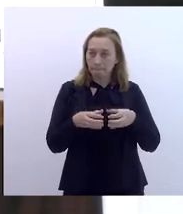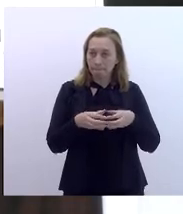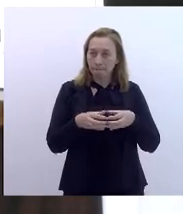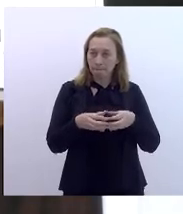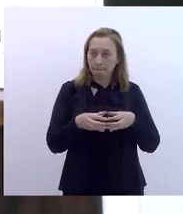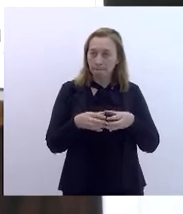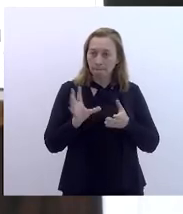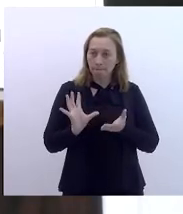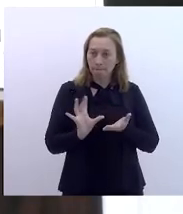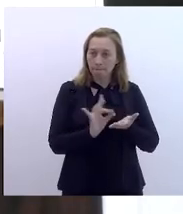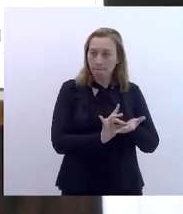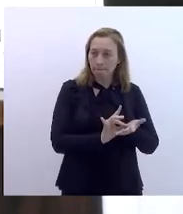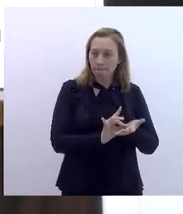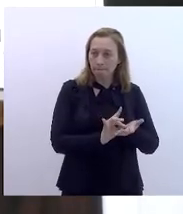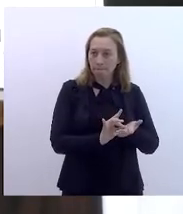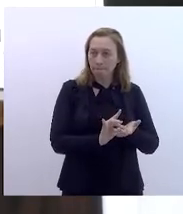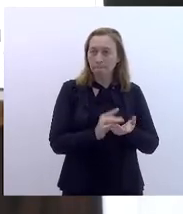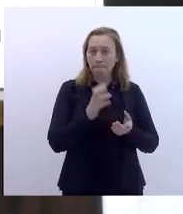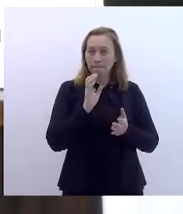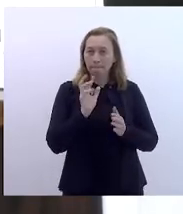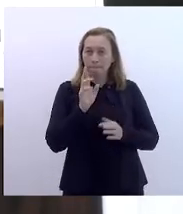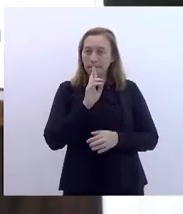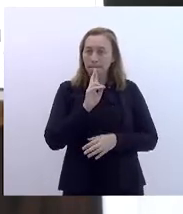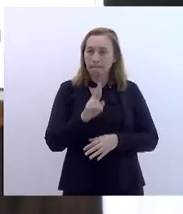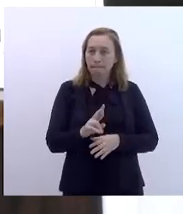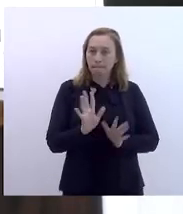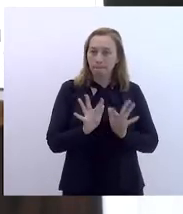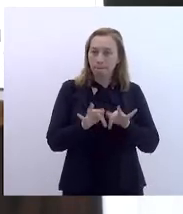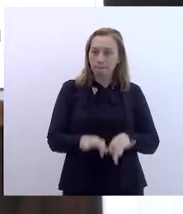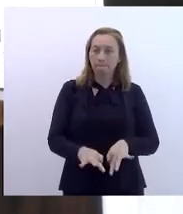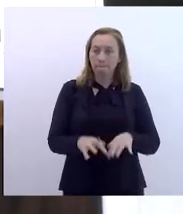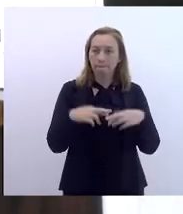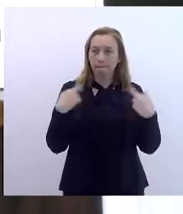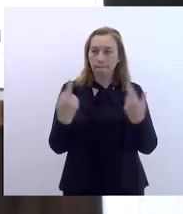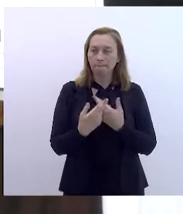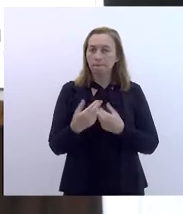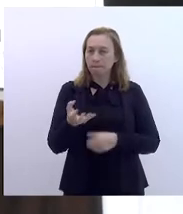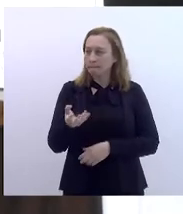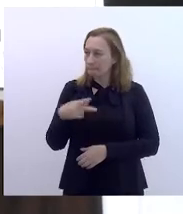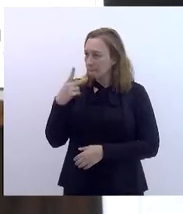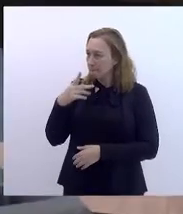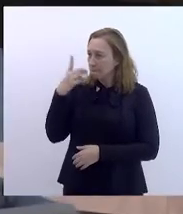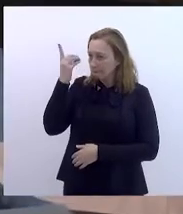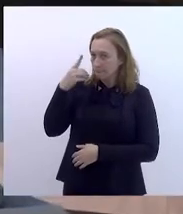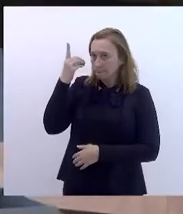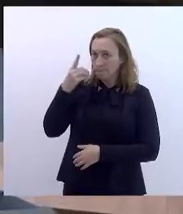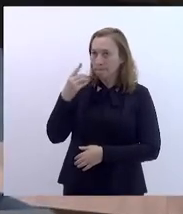anexar mos ao relatório final da audiência que a falar Deputado